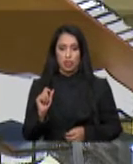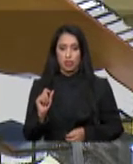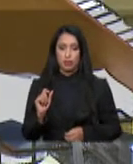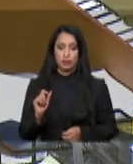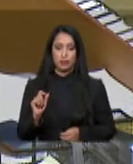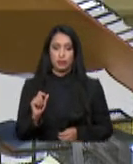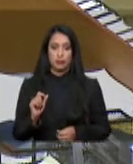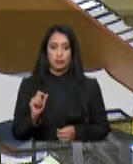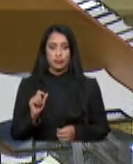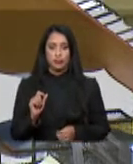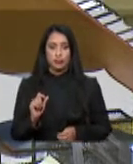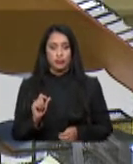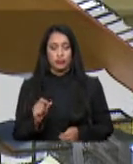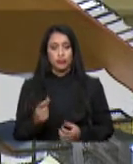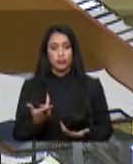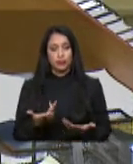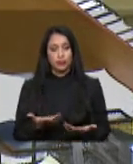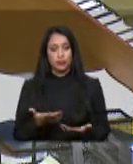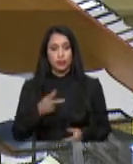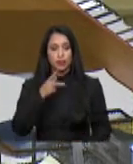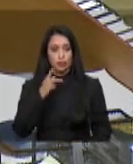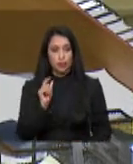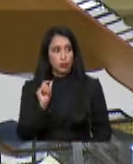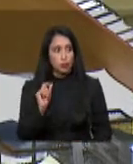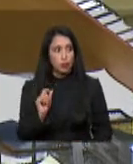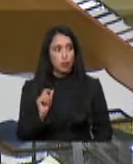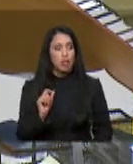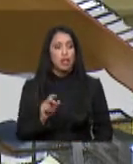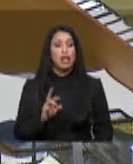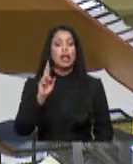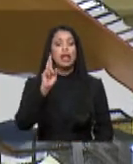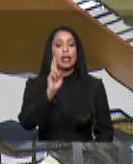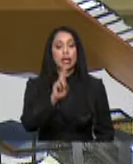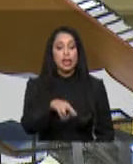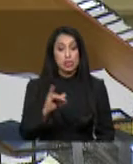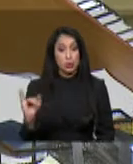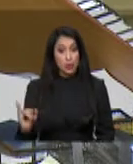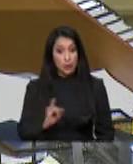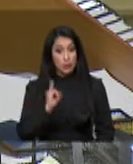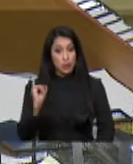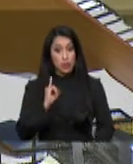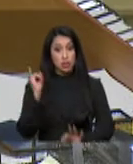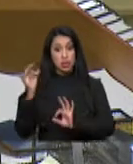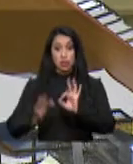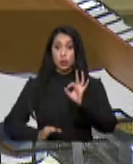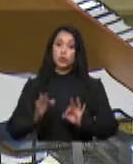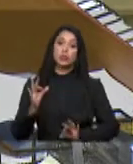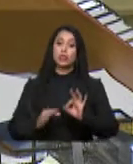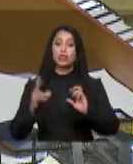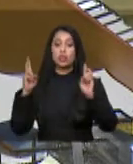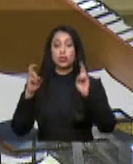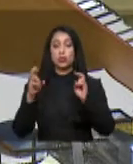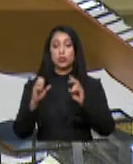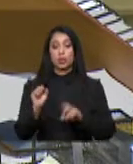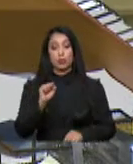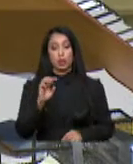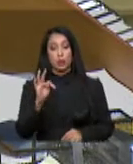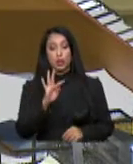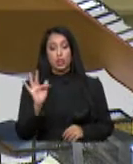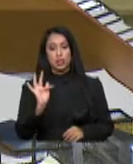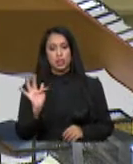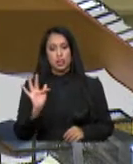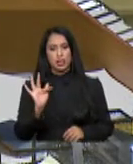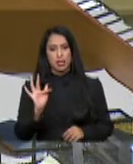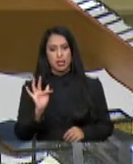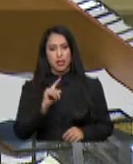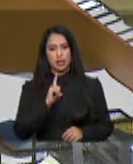de 2019. Friso, em razão da relevância jurídica do tema, que este Supremo Tribunal Federal